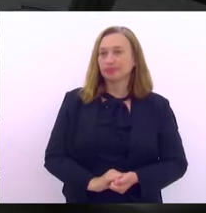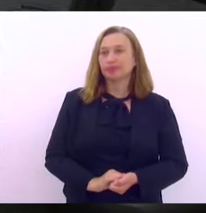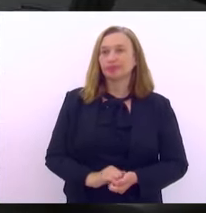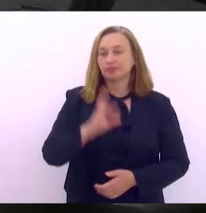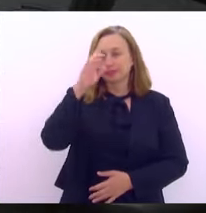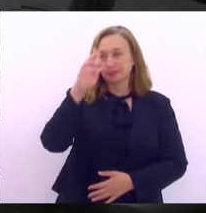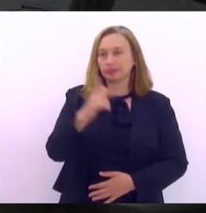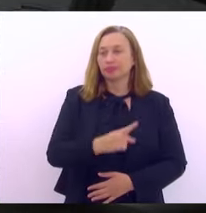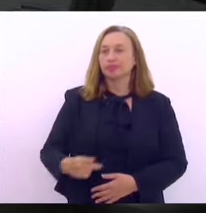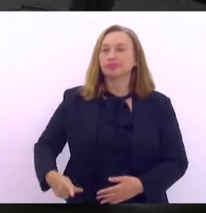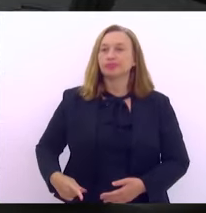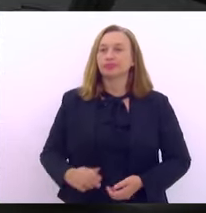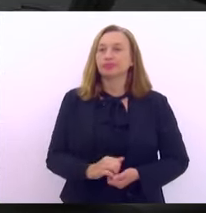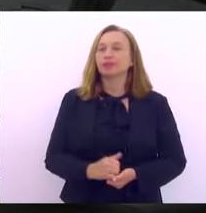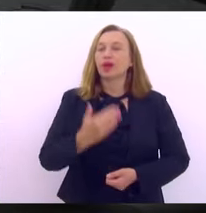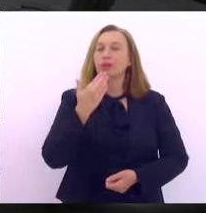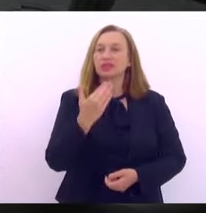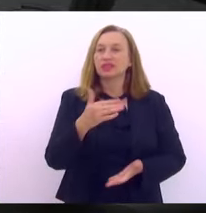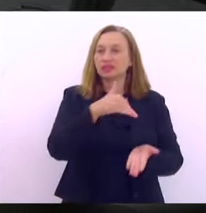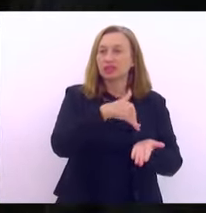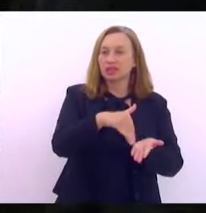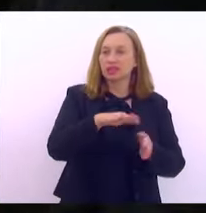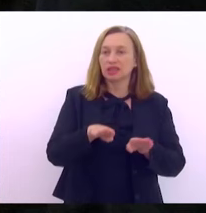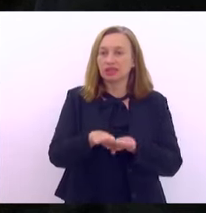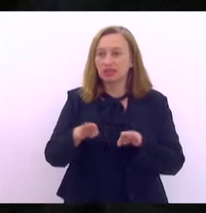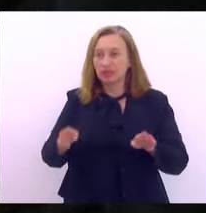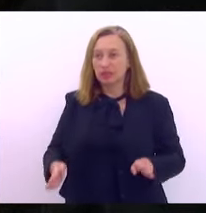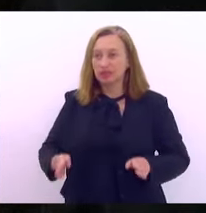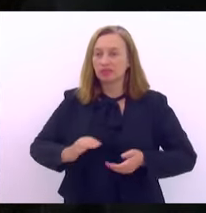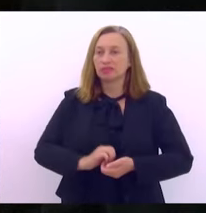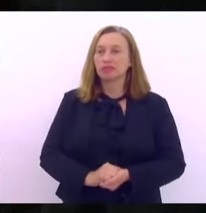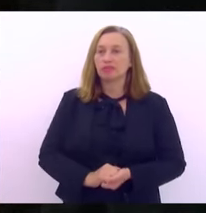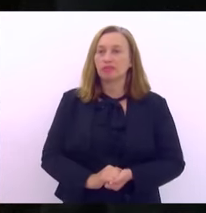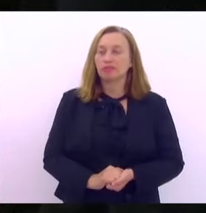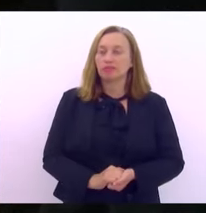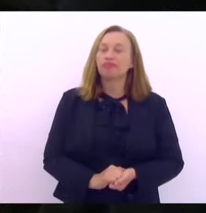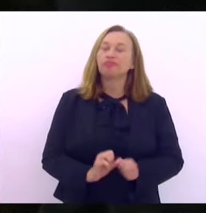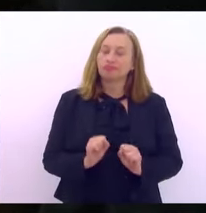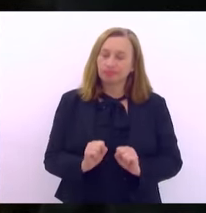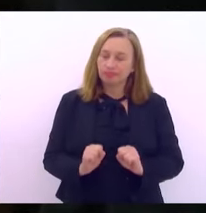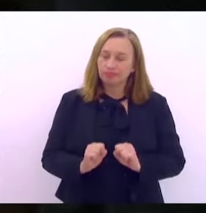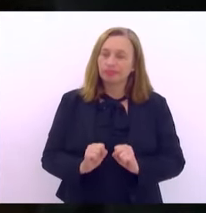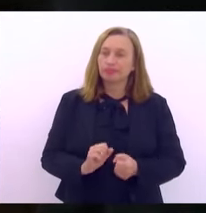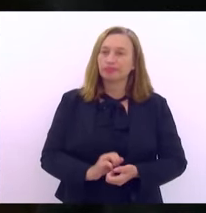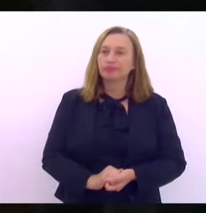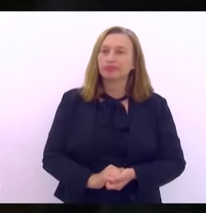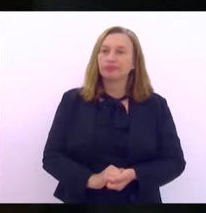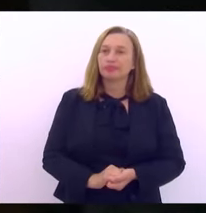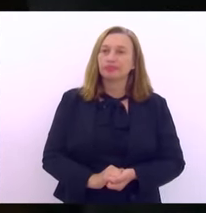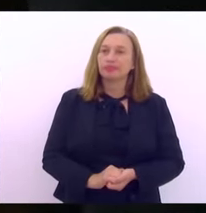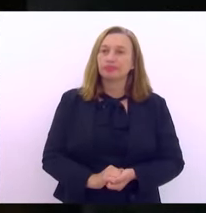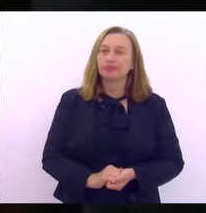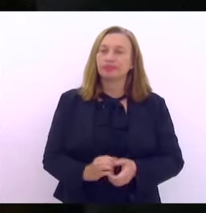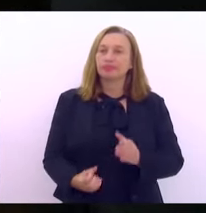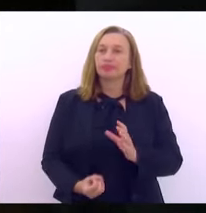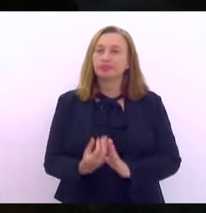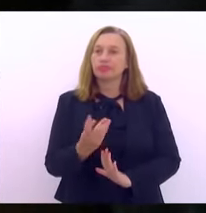Presidente, pedi aí à secretaria da mesa se podia fazer no